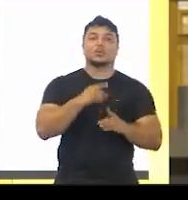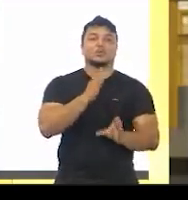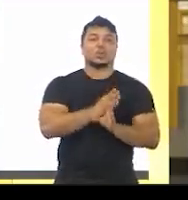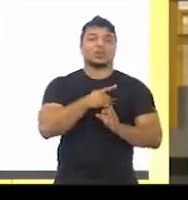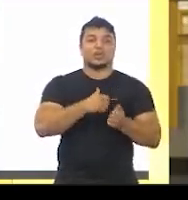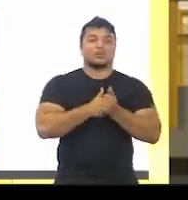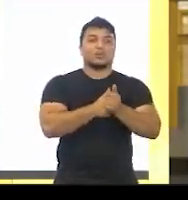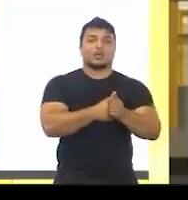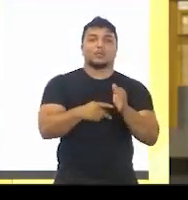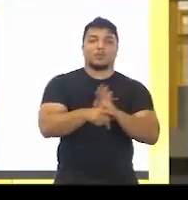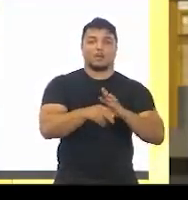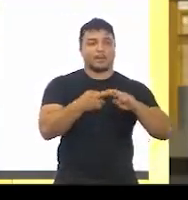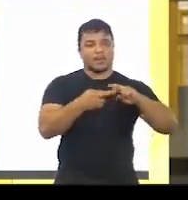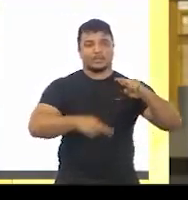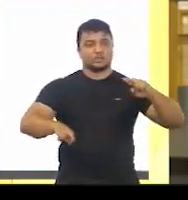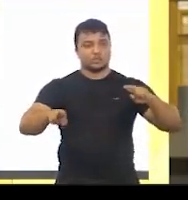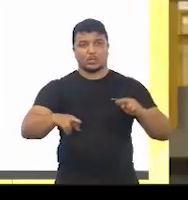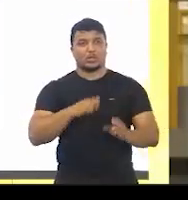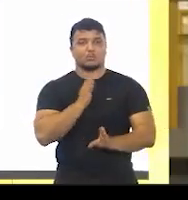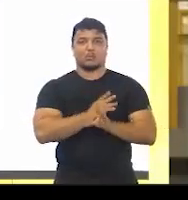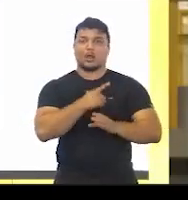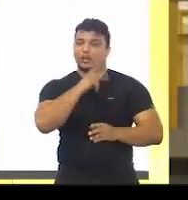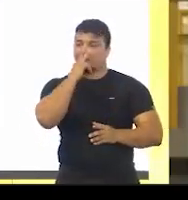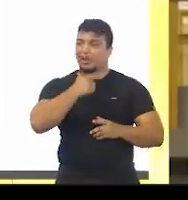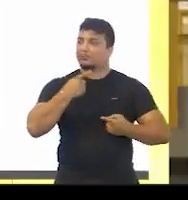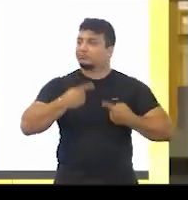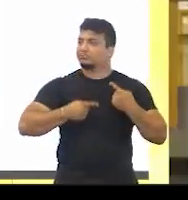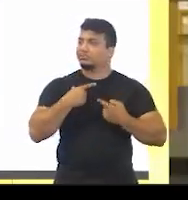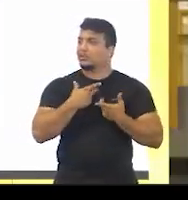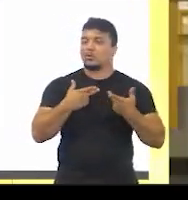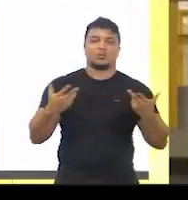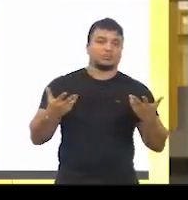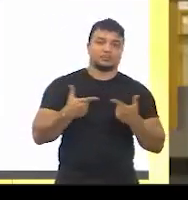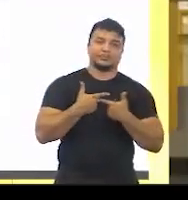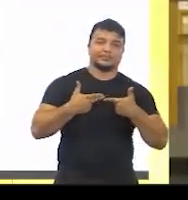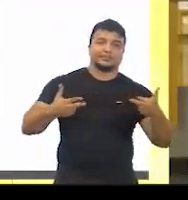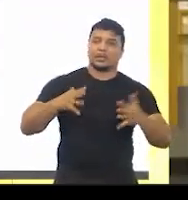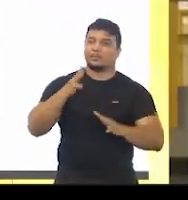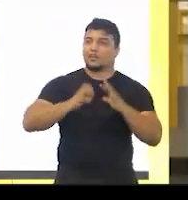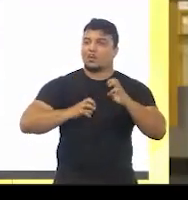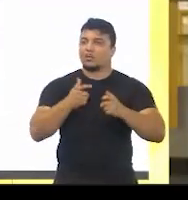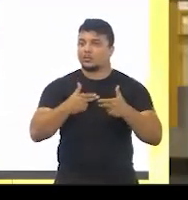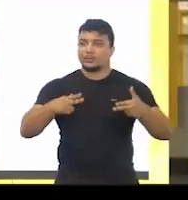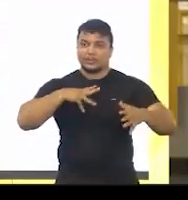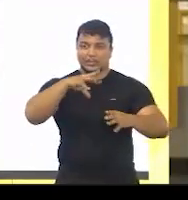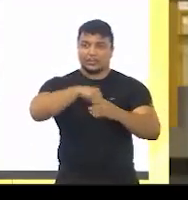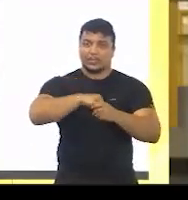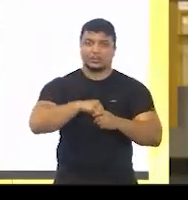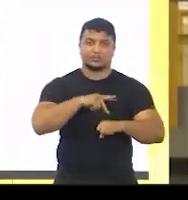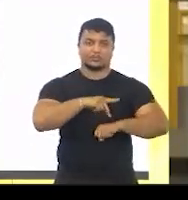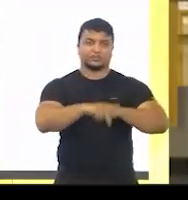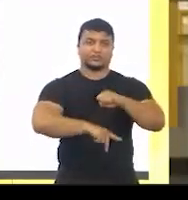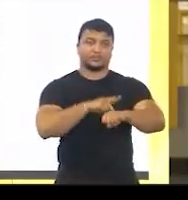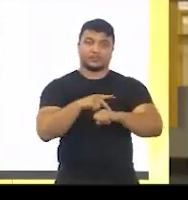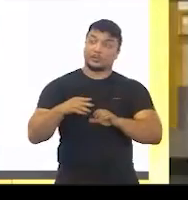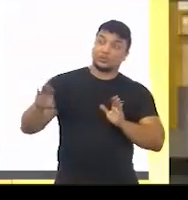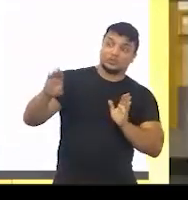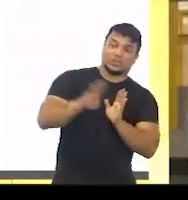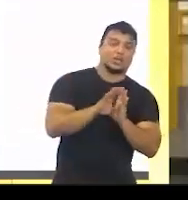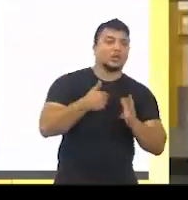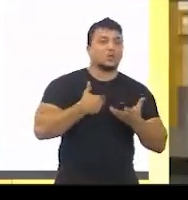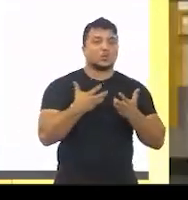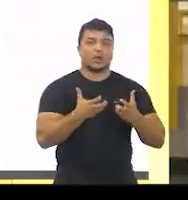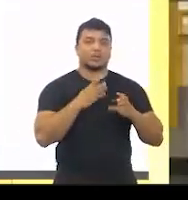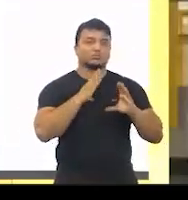uma perseguição religiosa, porque tem um conflito, porque tem uma guerra. E aí ele chega no país e diz,